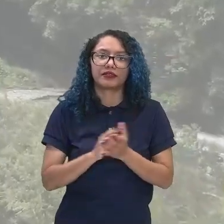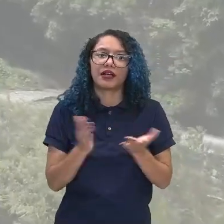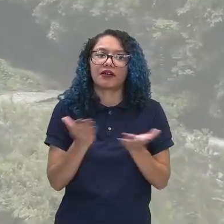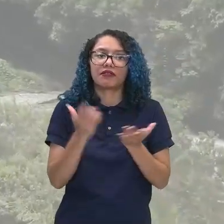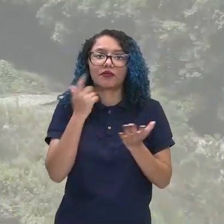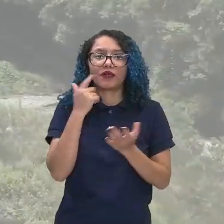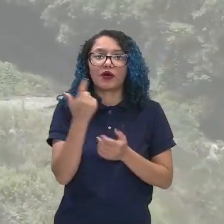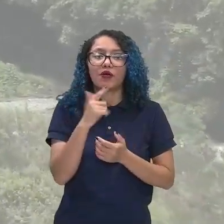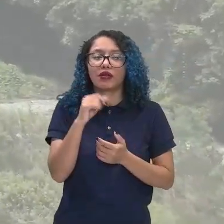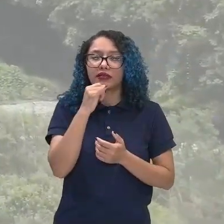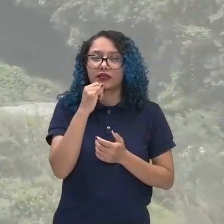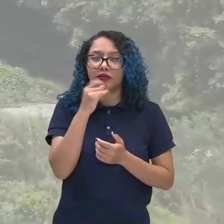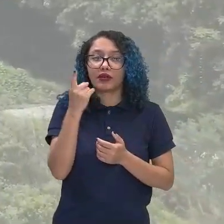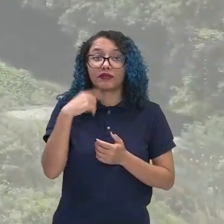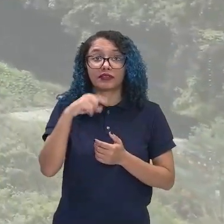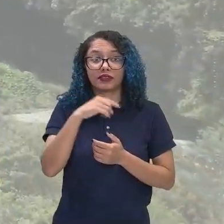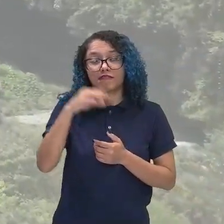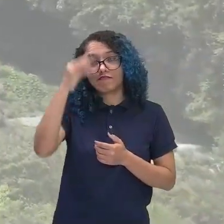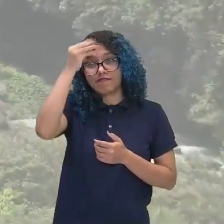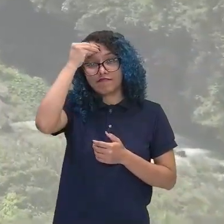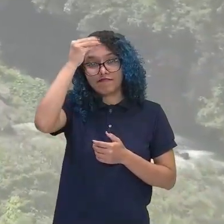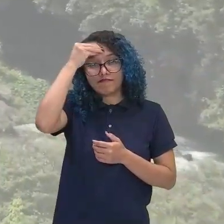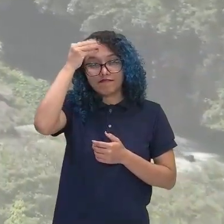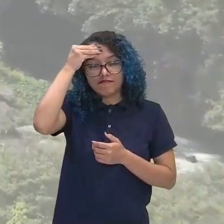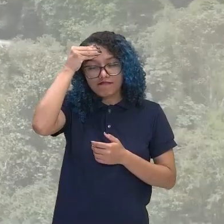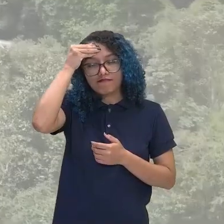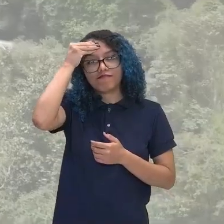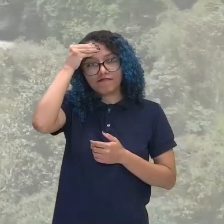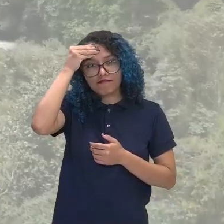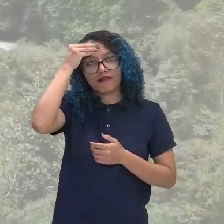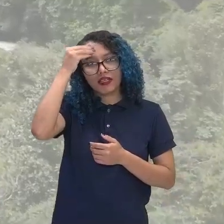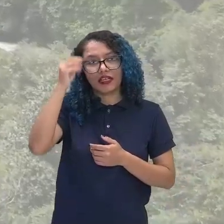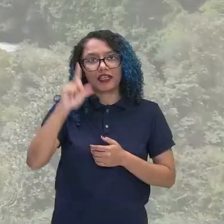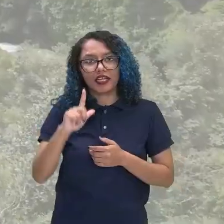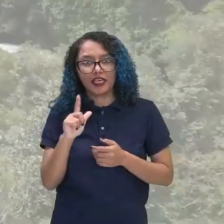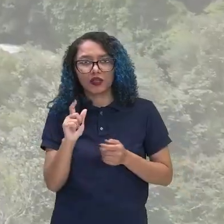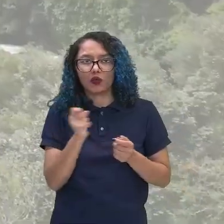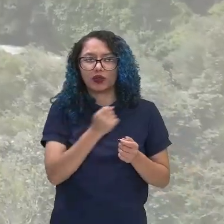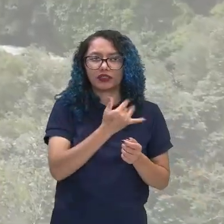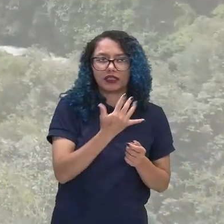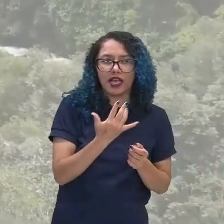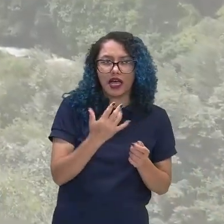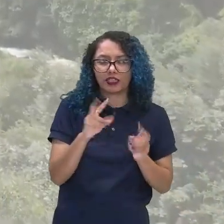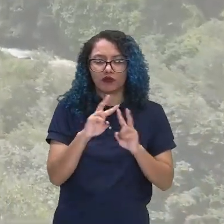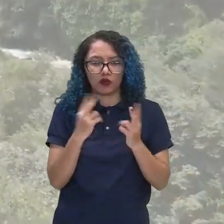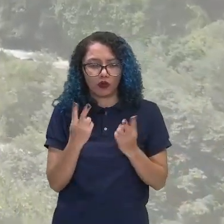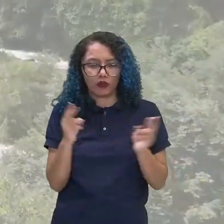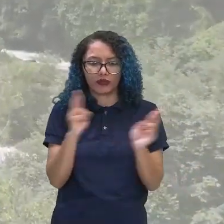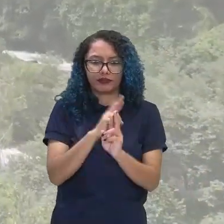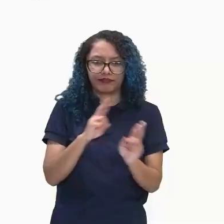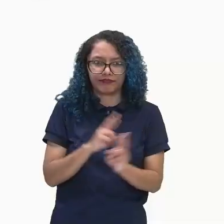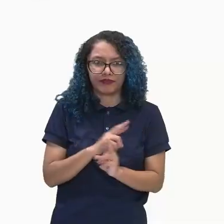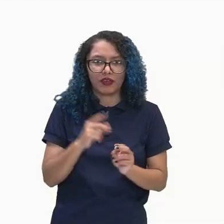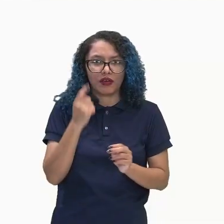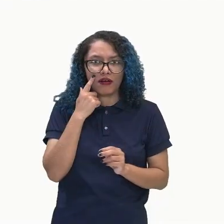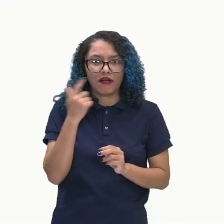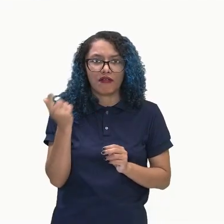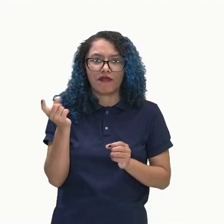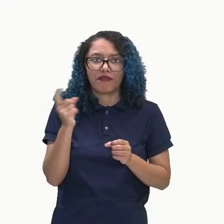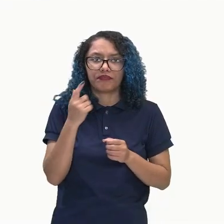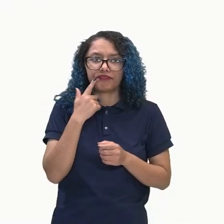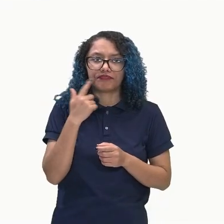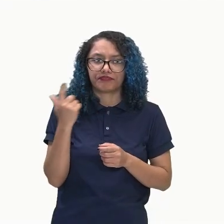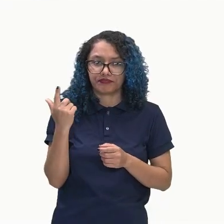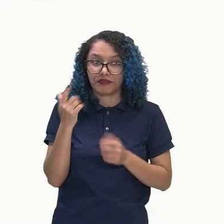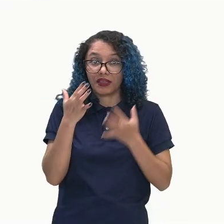exemplo para que você fixe melhor essa relação entre litro, capacidade, volume. Tudo bem? De olho na tela para que você não